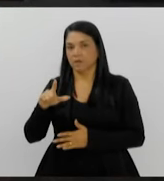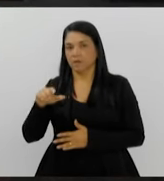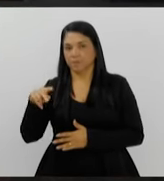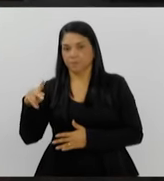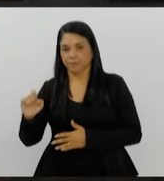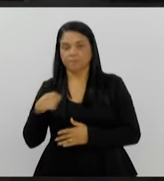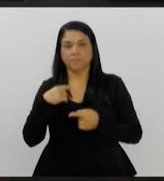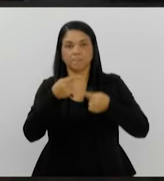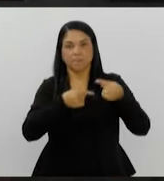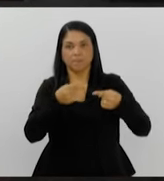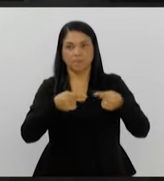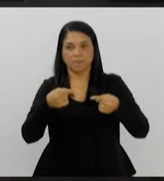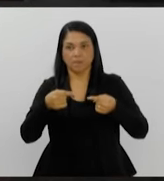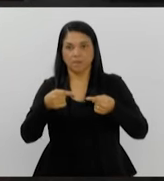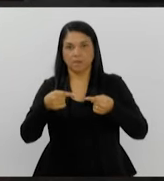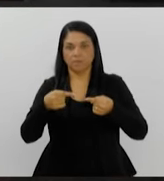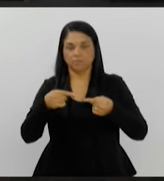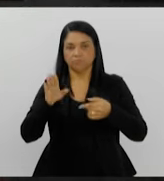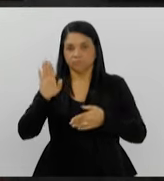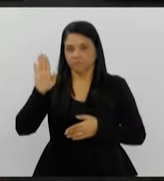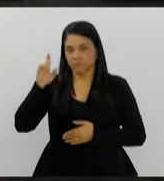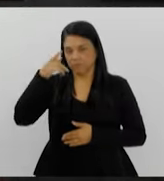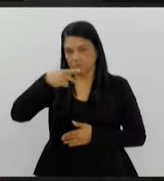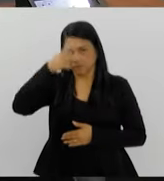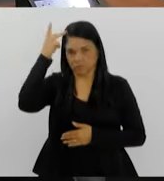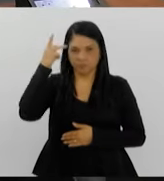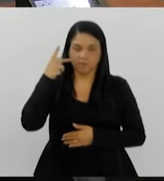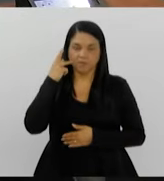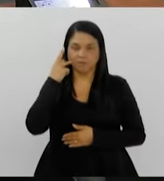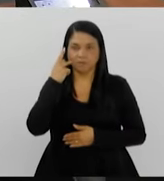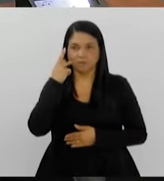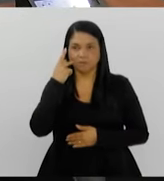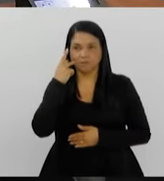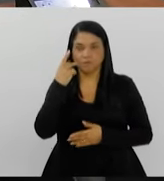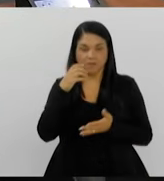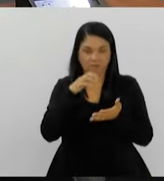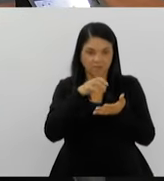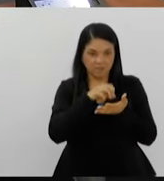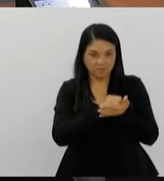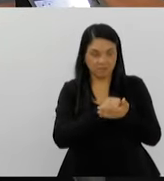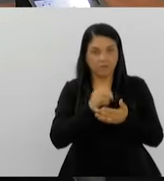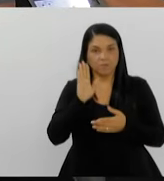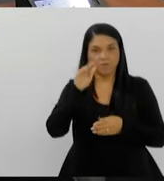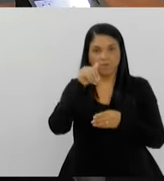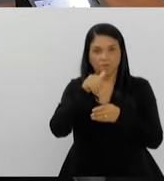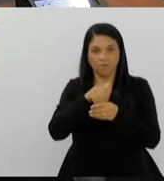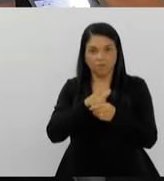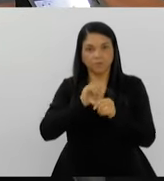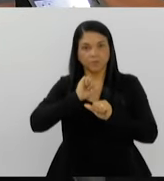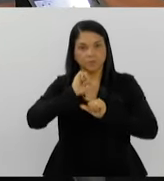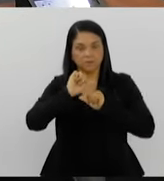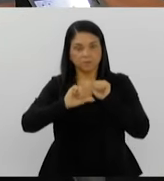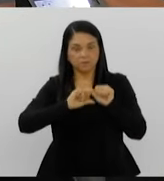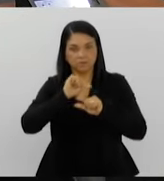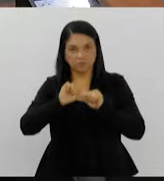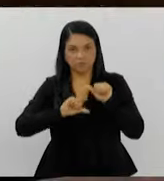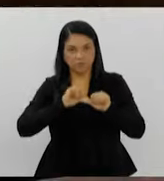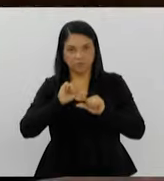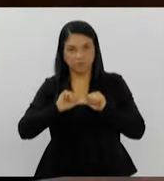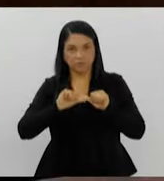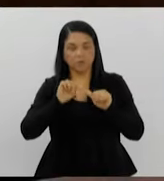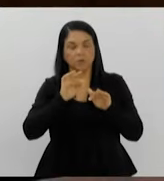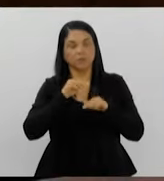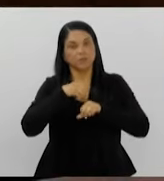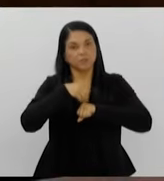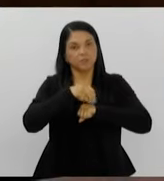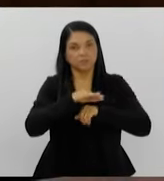discussão havendo Deputado Lu Paulo senhor presidente é para registrar meu voto pela transformação e